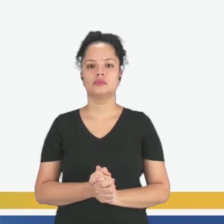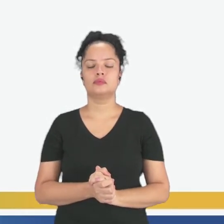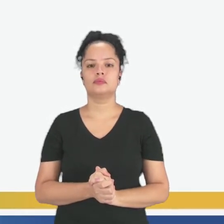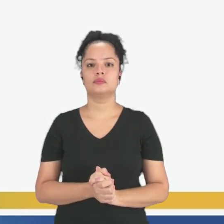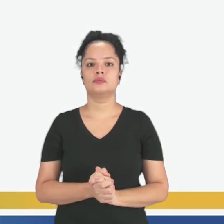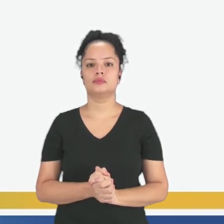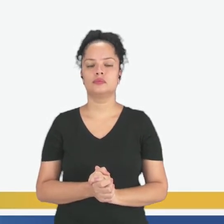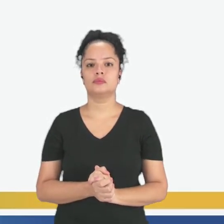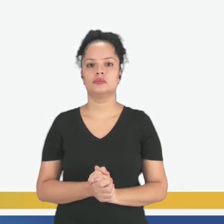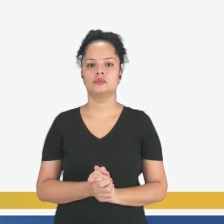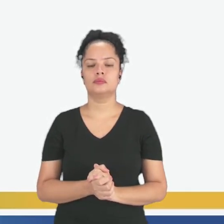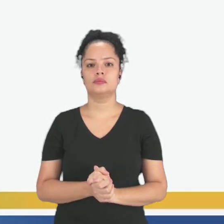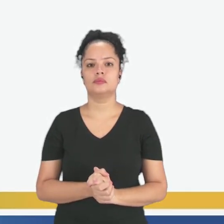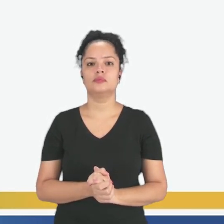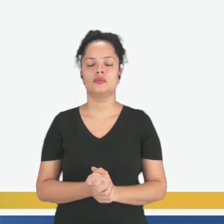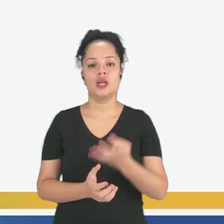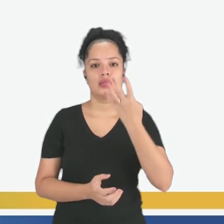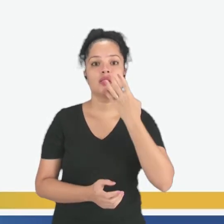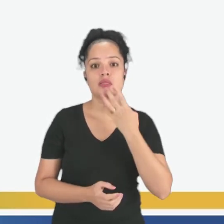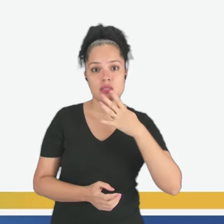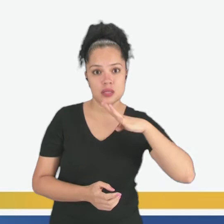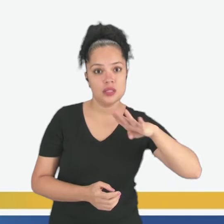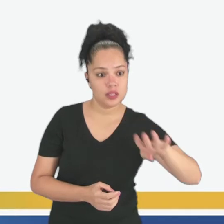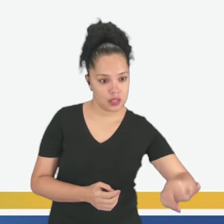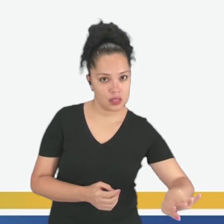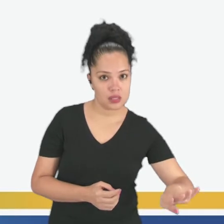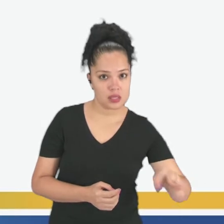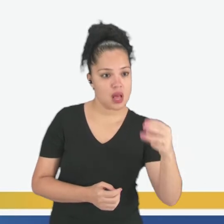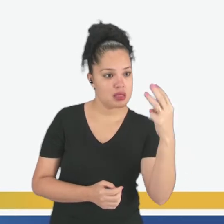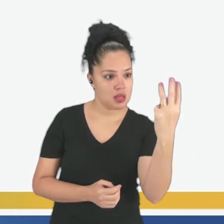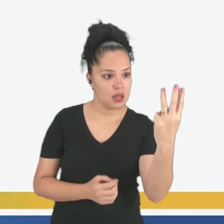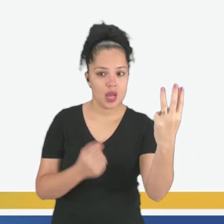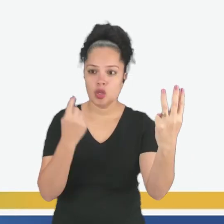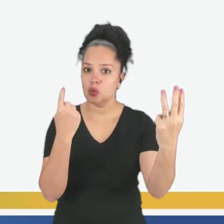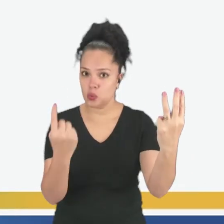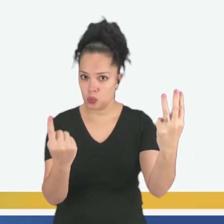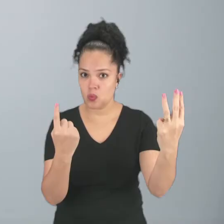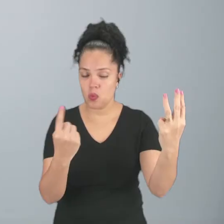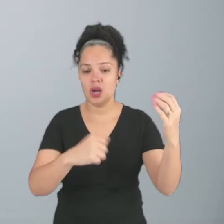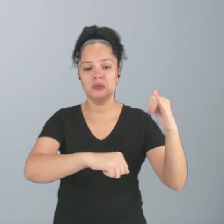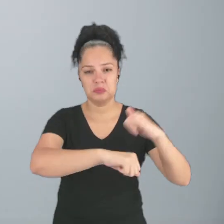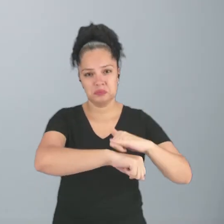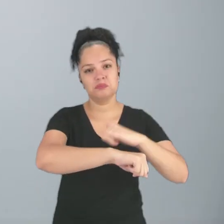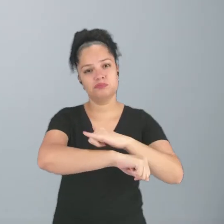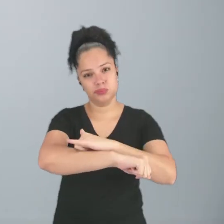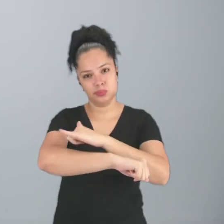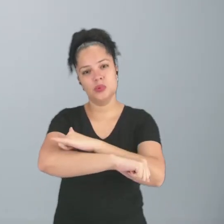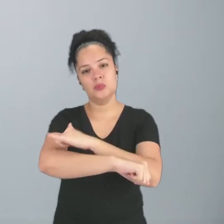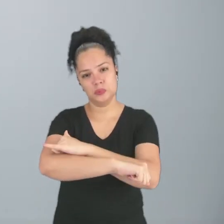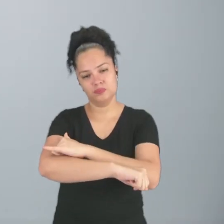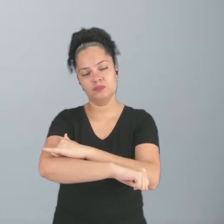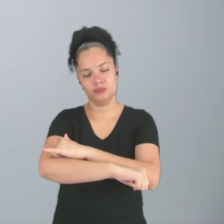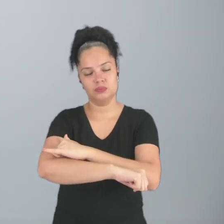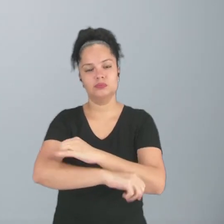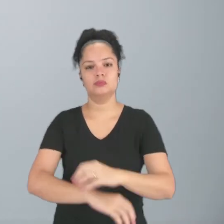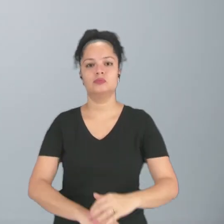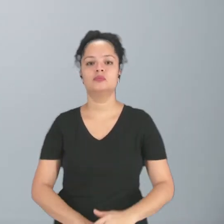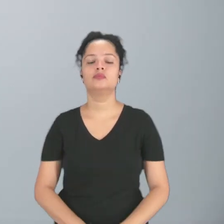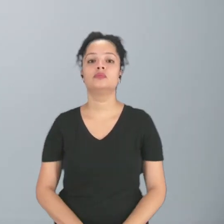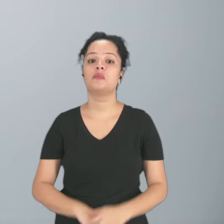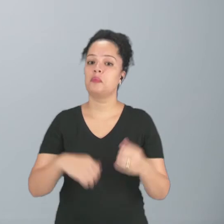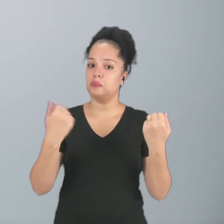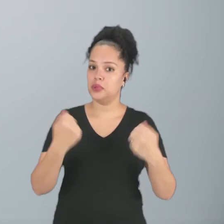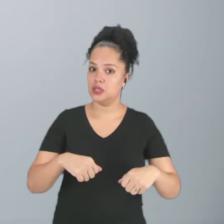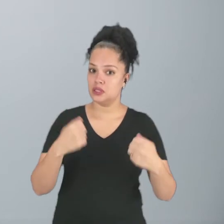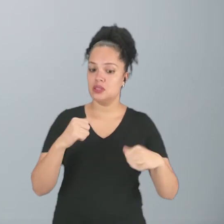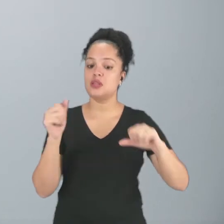overweight or obese. E quanto às crianças, 1 de cada 3 ou estão acima do peso ou estão obesas. Então, nós precisamos